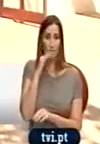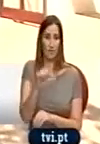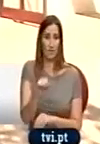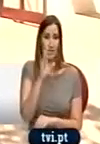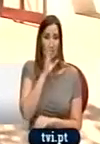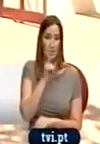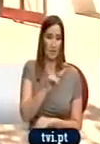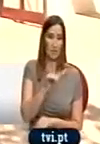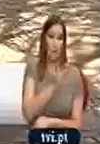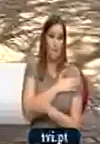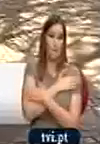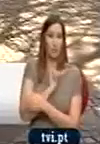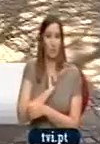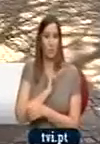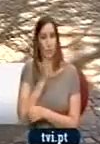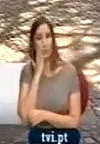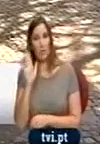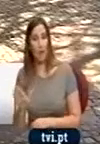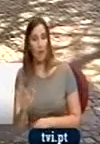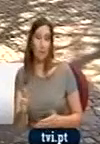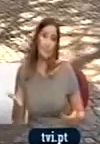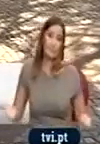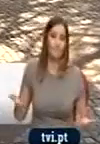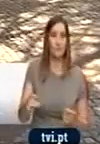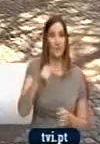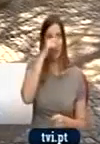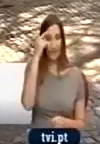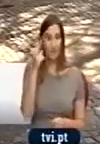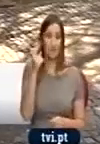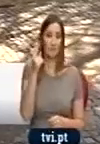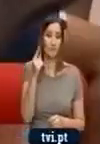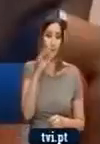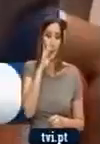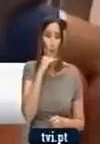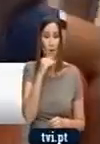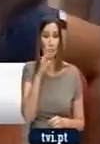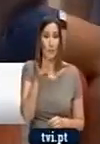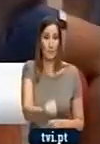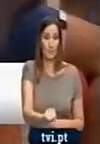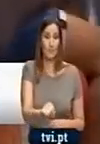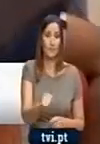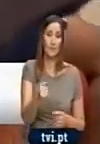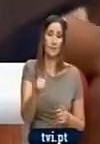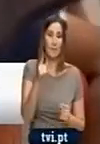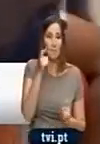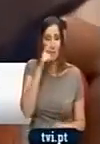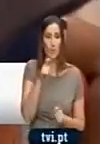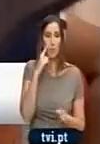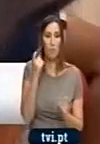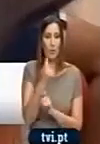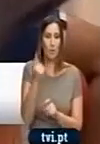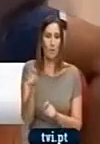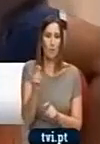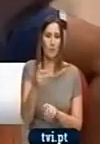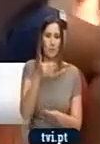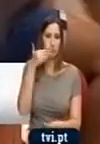ficar em casa de uns amigos meus. Tendo em conta a dificuldade em encontrar alojamento, há mesmo quem começa a procurar com muitos meses